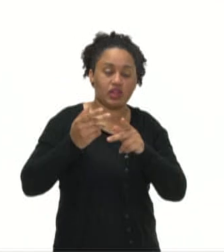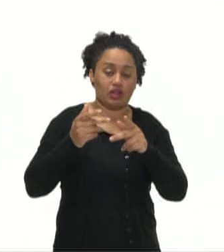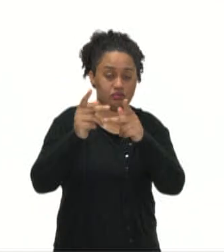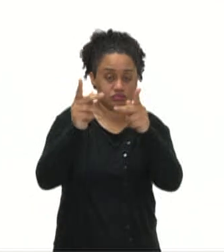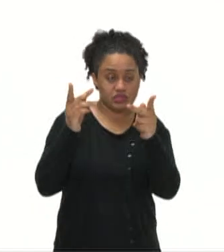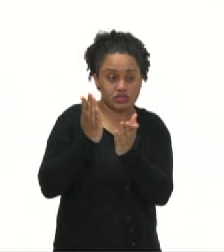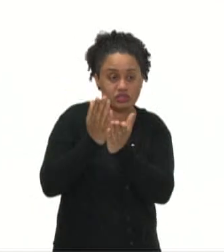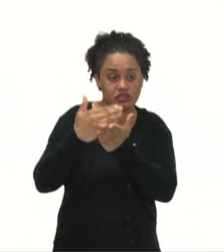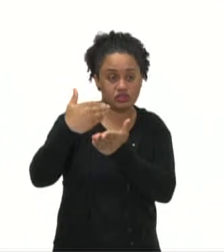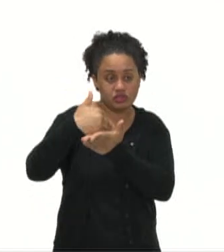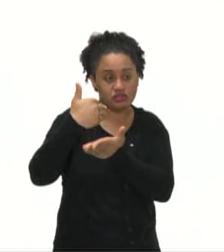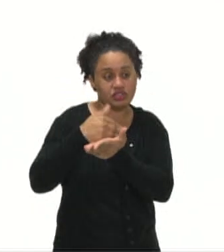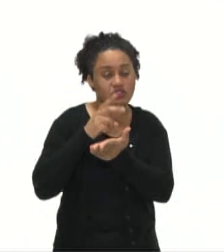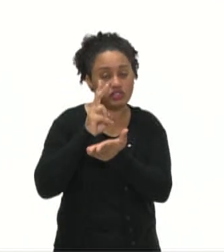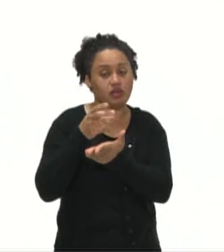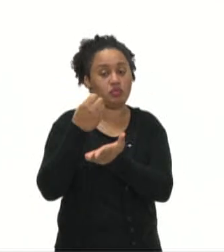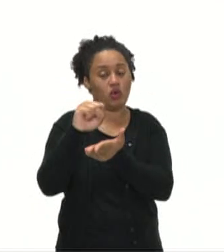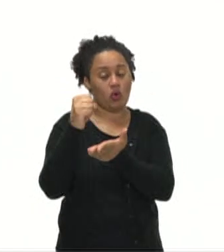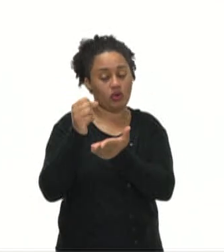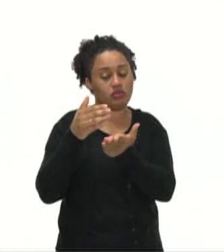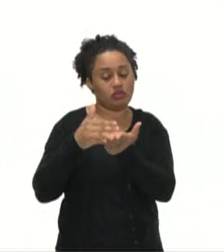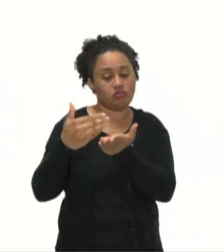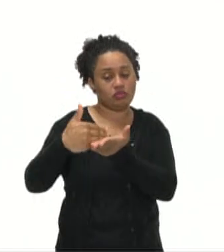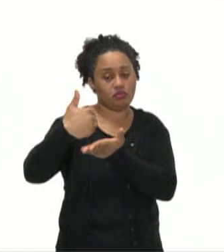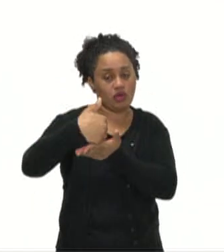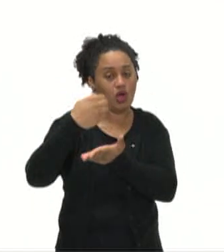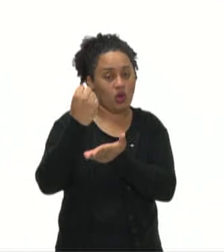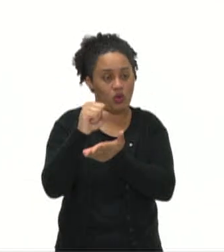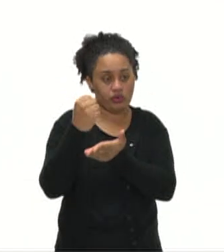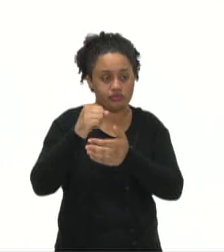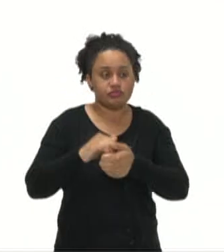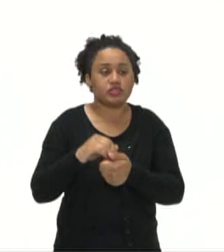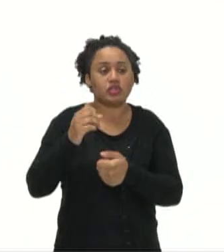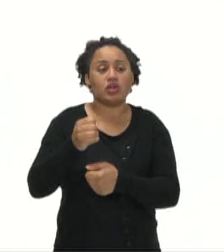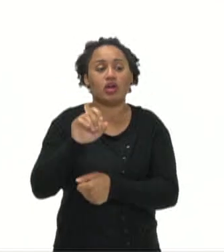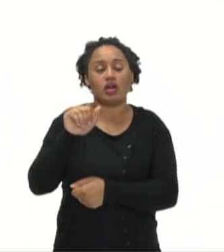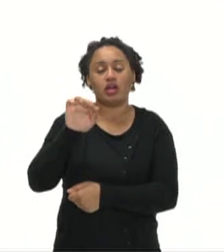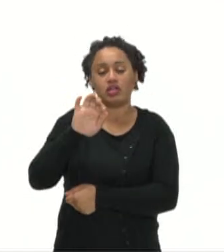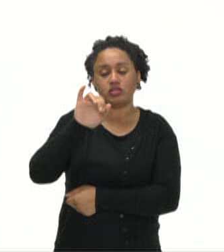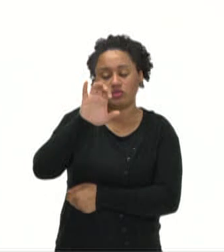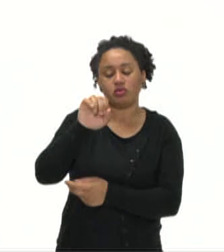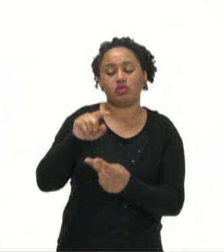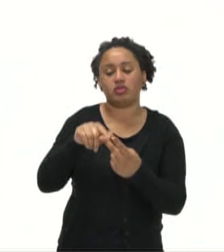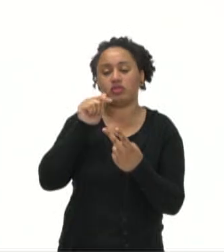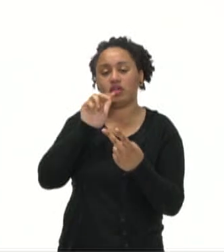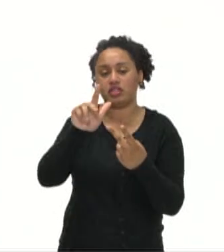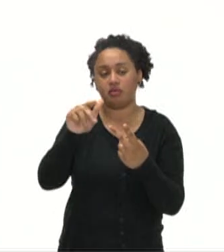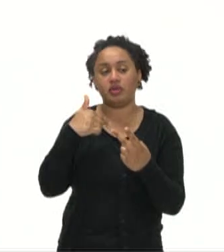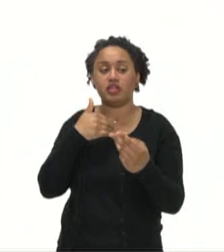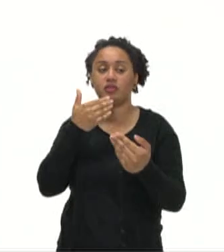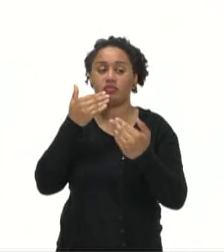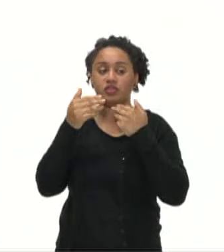são divididas sempre em 8 pedaços iguais. O Antônio e a sua namorada